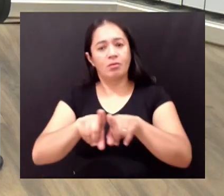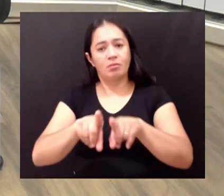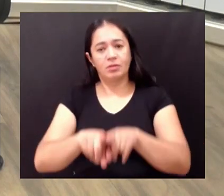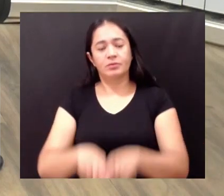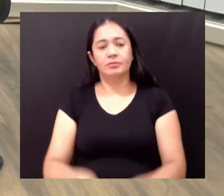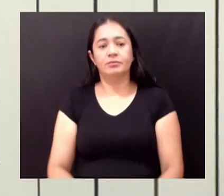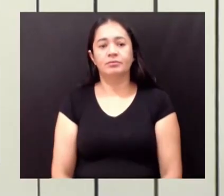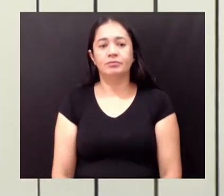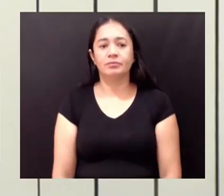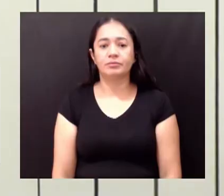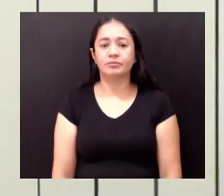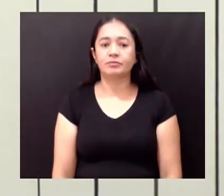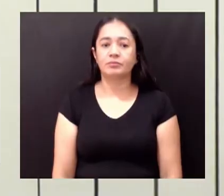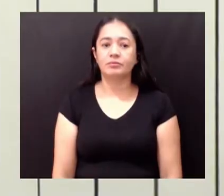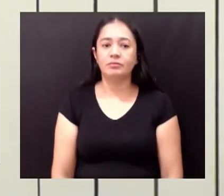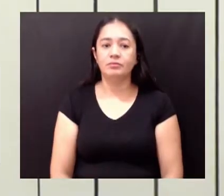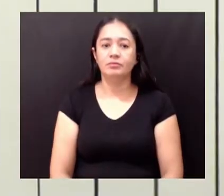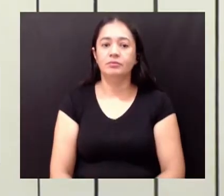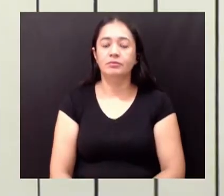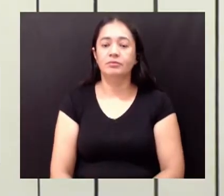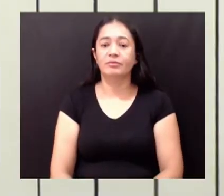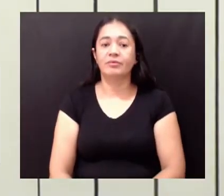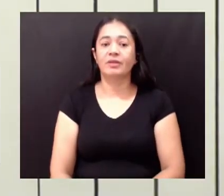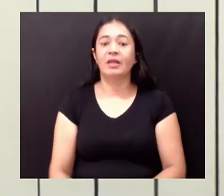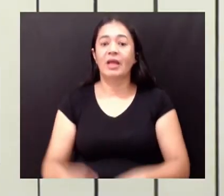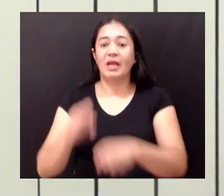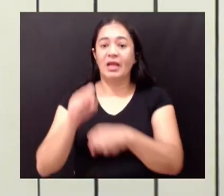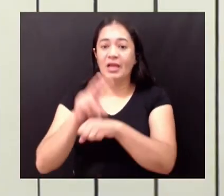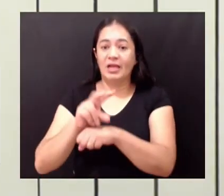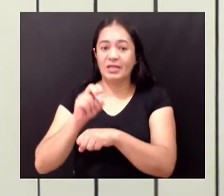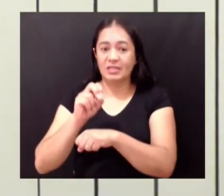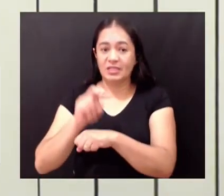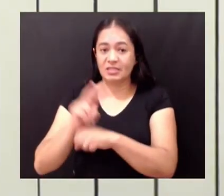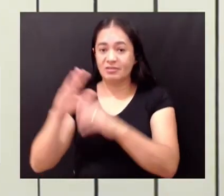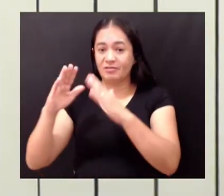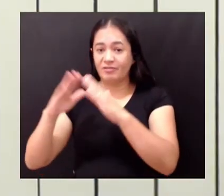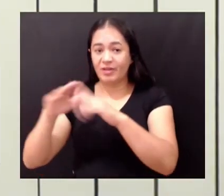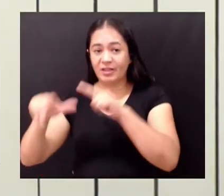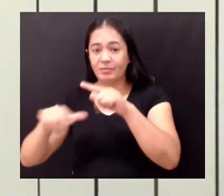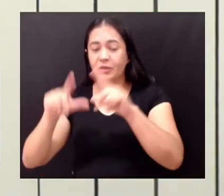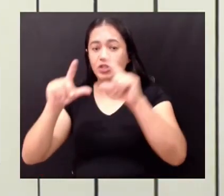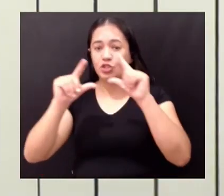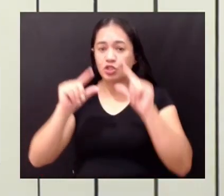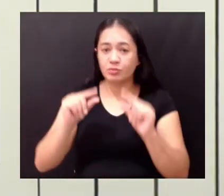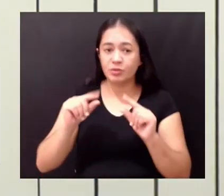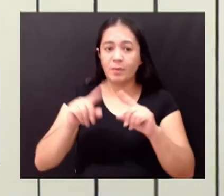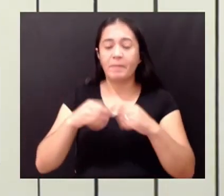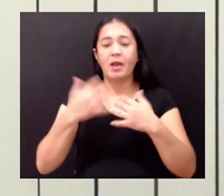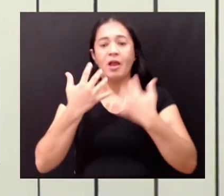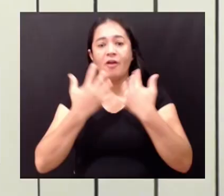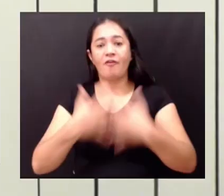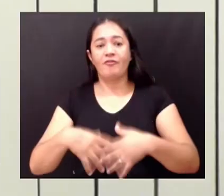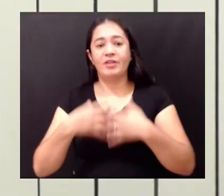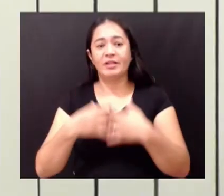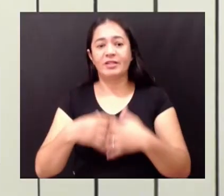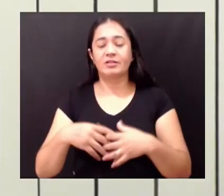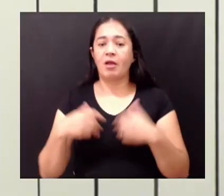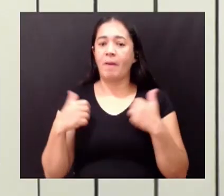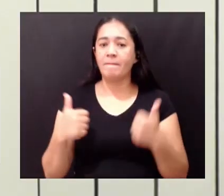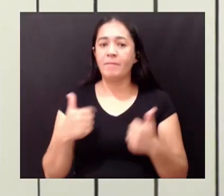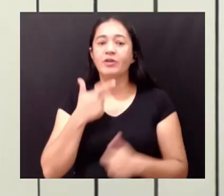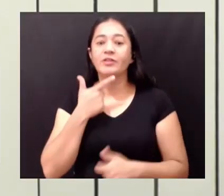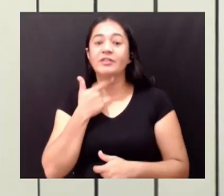redução nas vagas remotas, a flexibilidade vai continuar sendo um atributo desejado no mercado